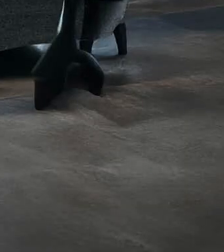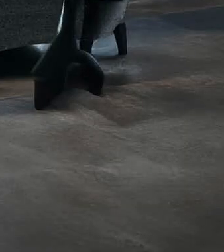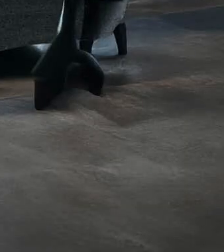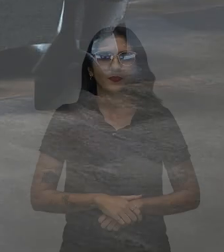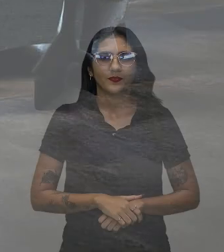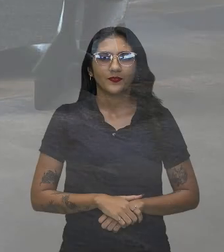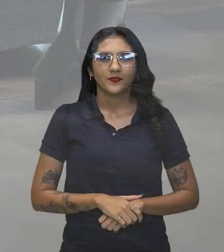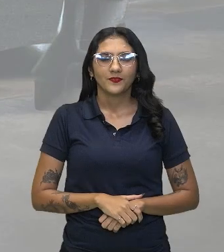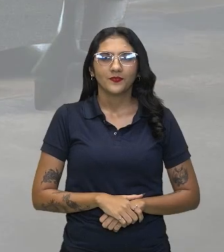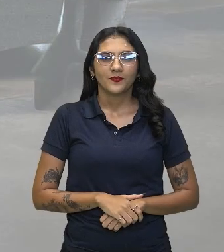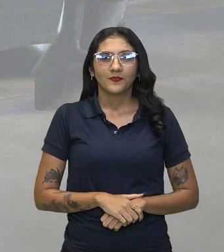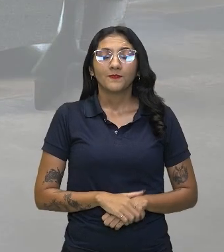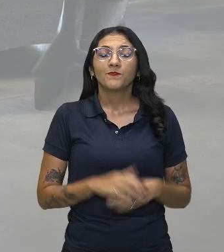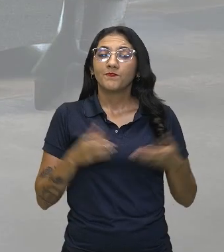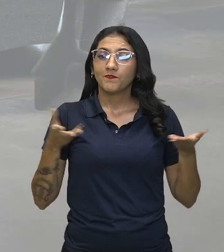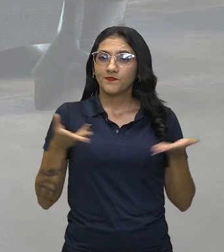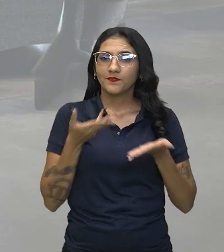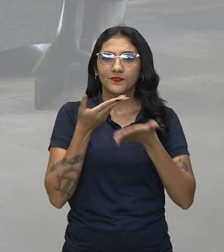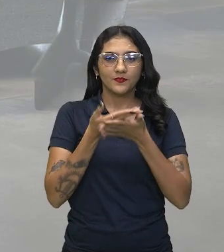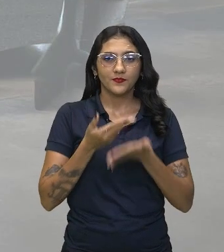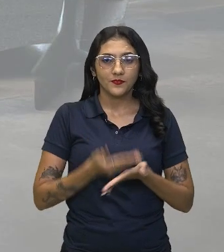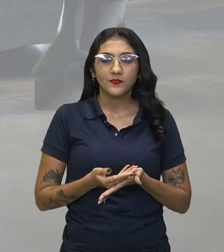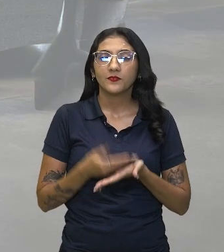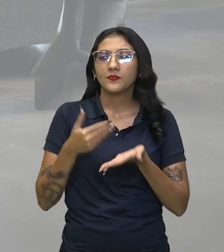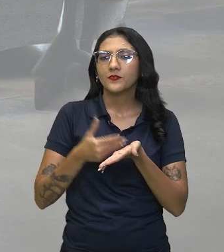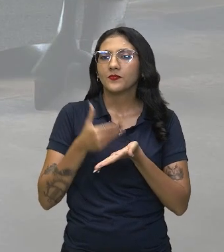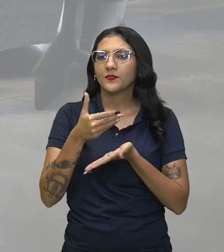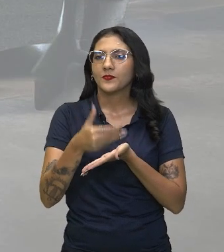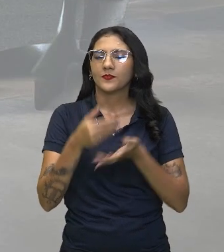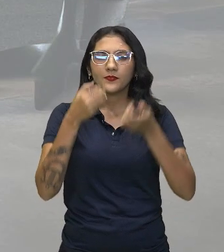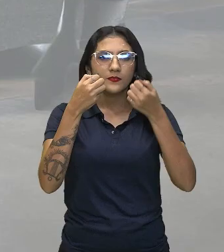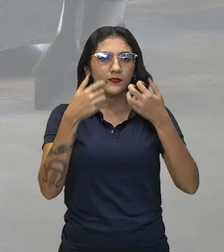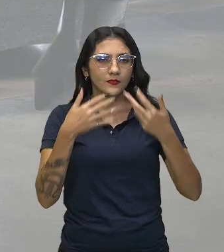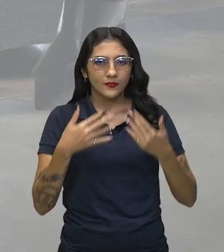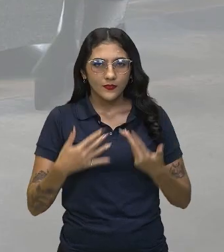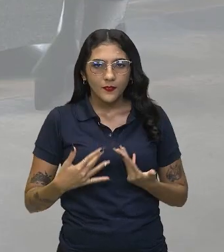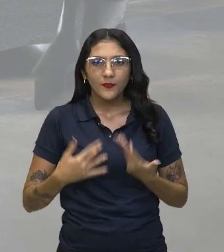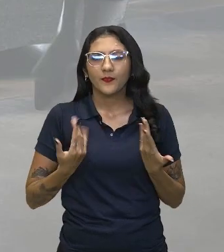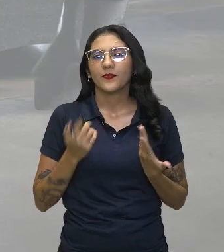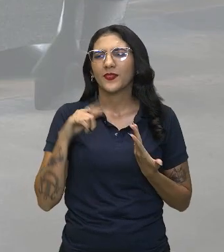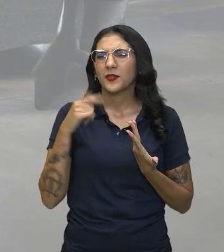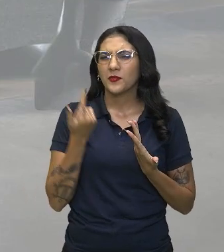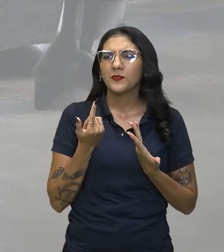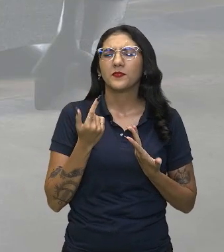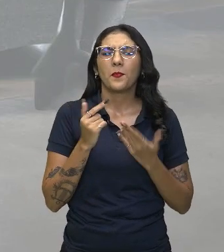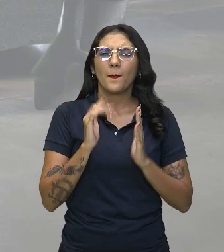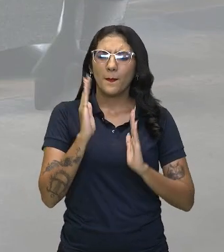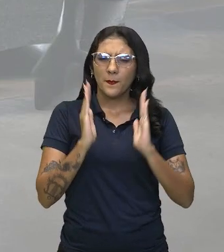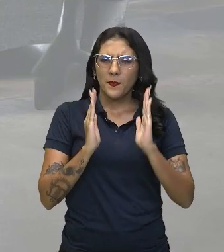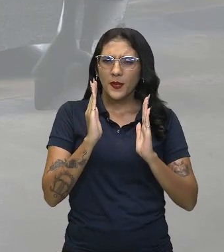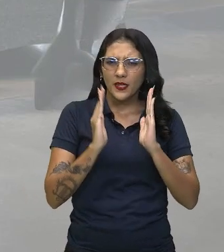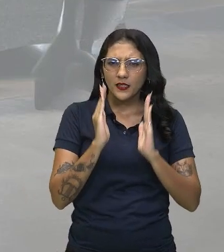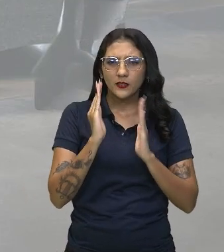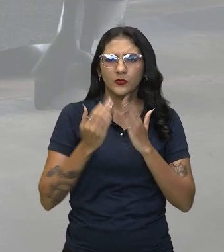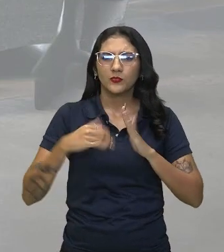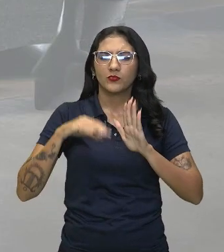Então, nessa aula, nós vamos iniciar falando sobre a Grande Depressão, a crise de